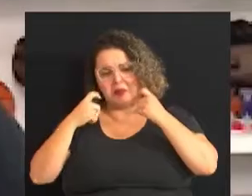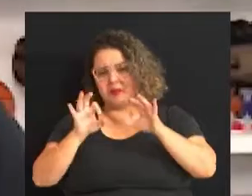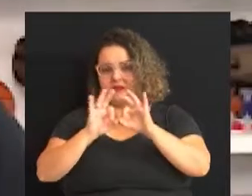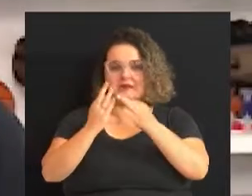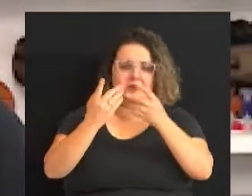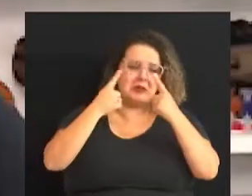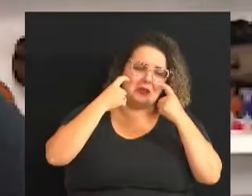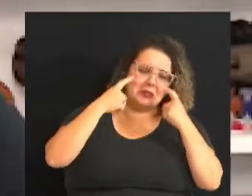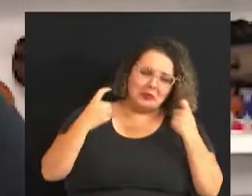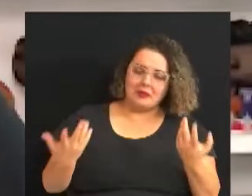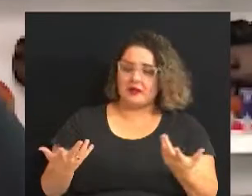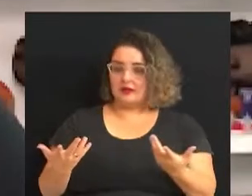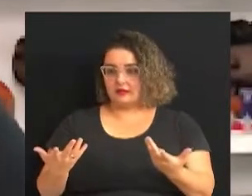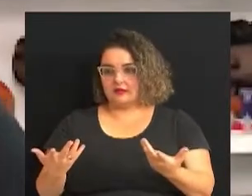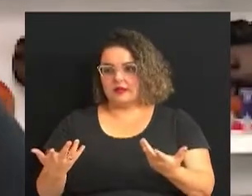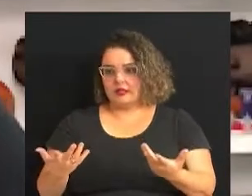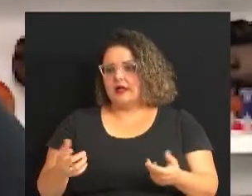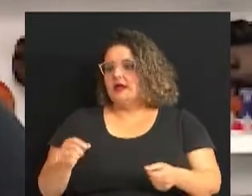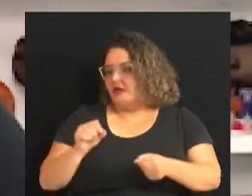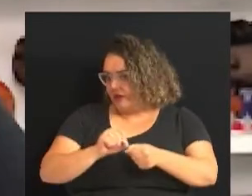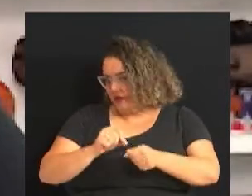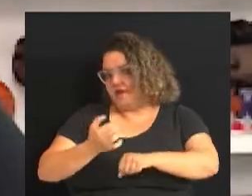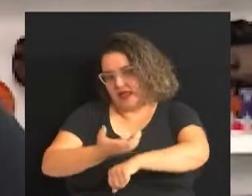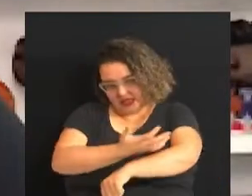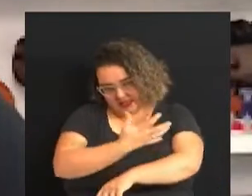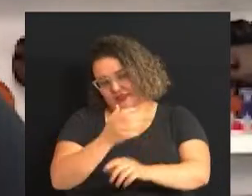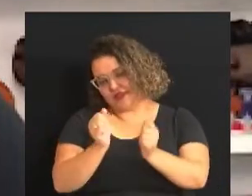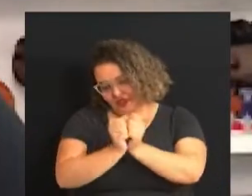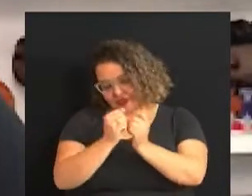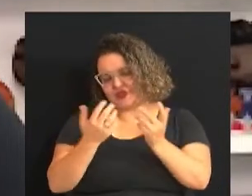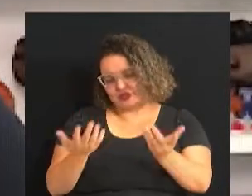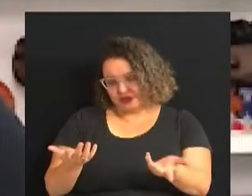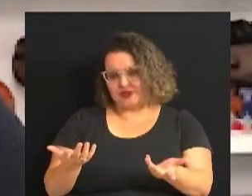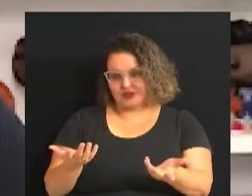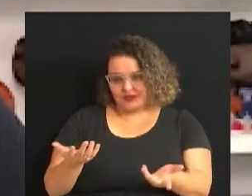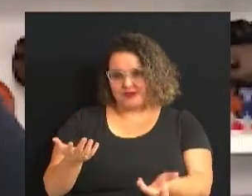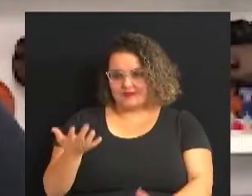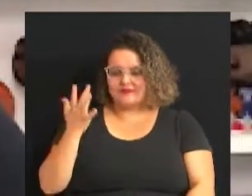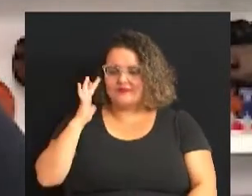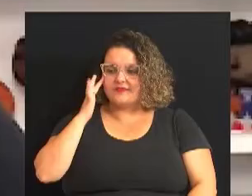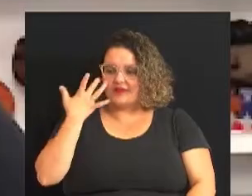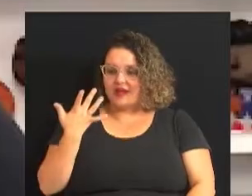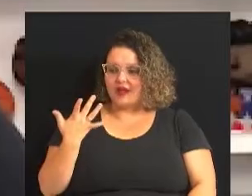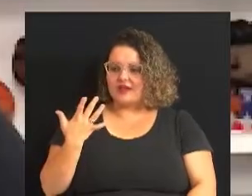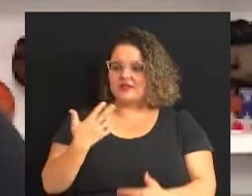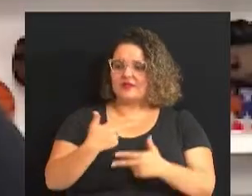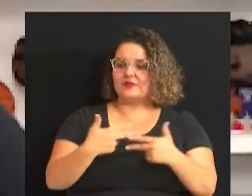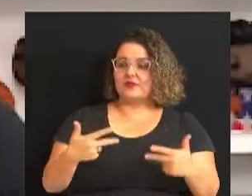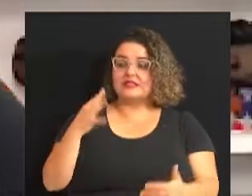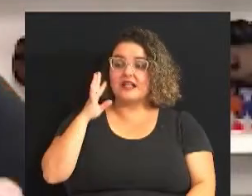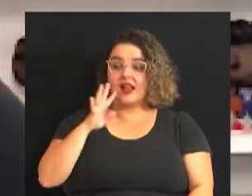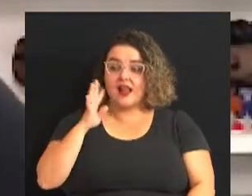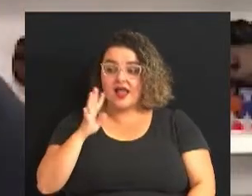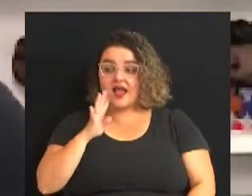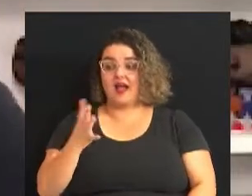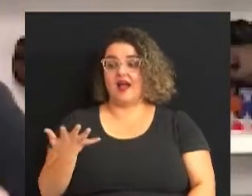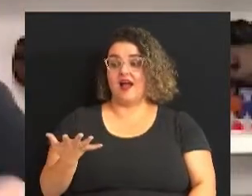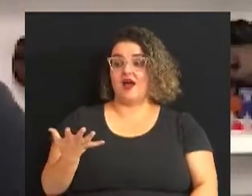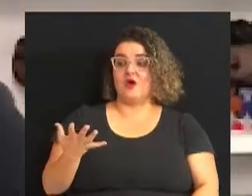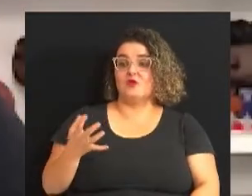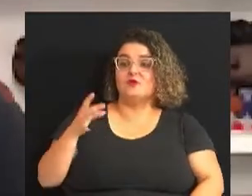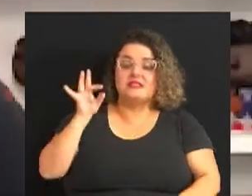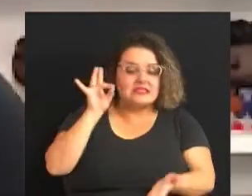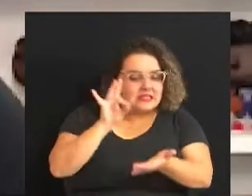negócio que faz a gente se emocionar junto, entendeu? Então, eu acho que é uma coisa muito, muito legal, muito sincera,